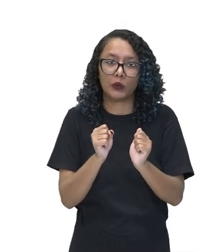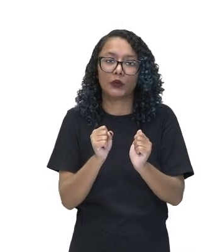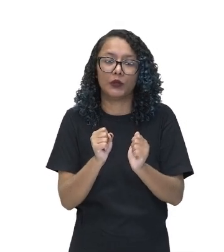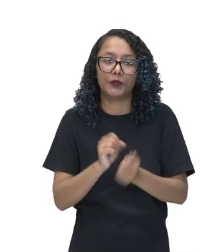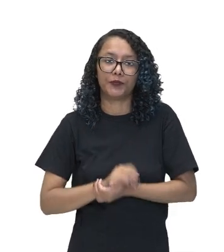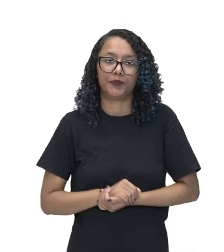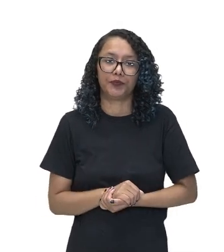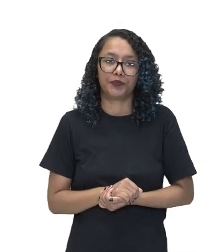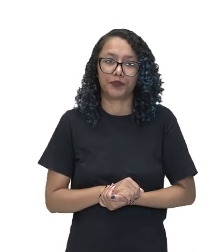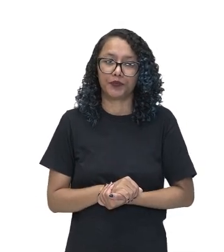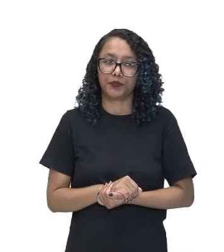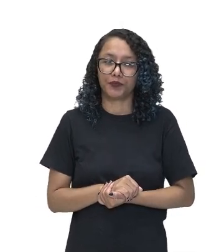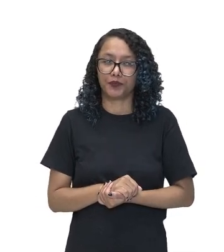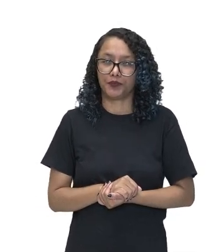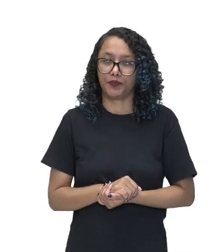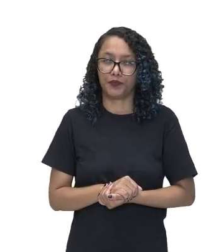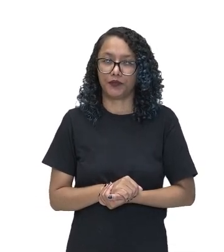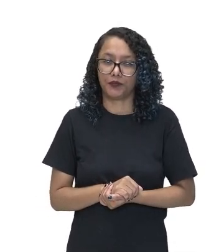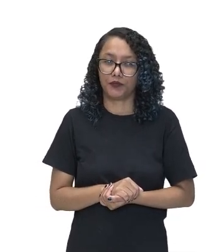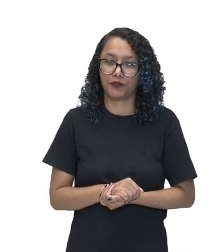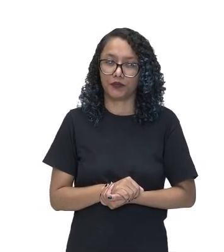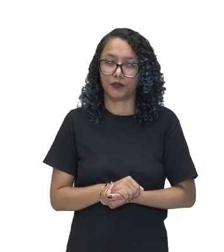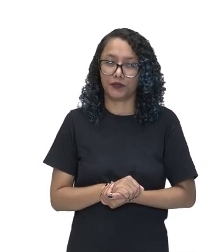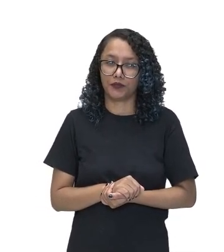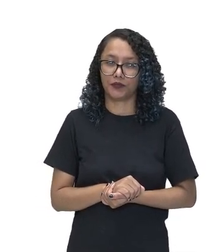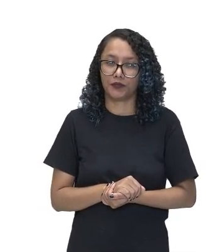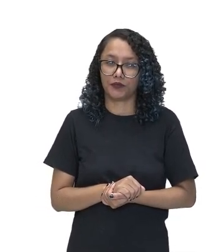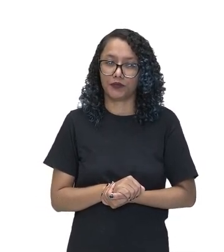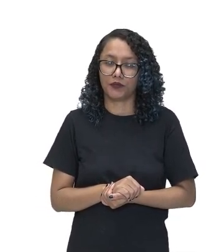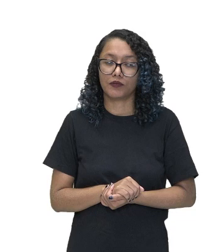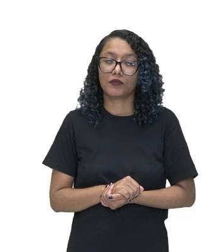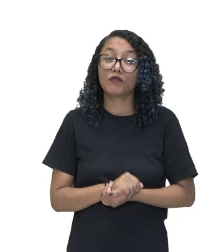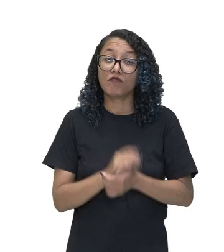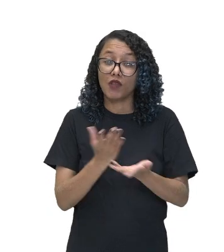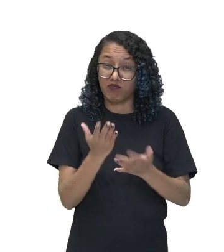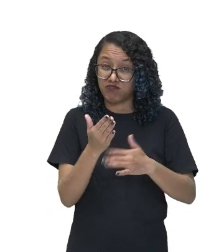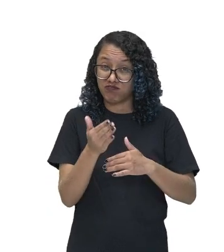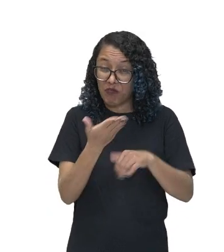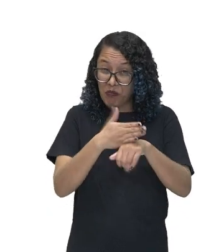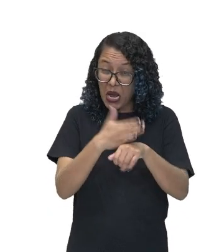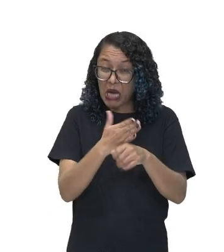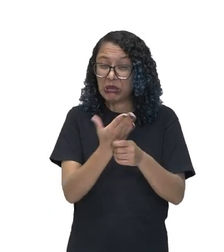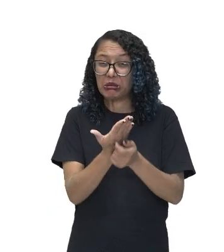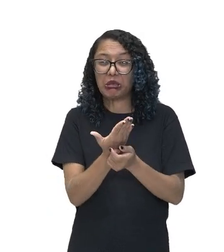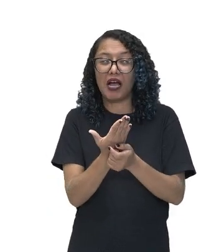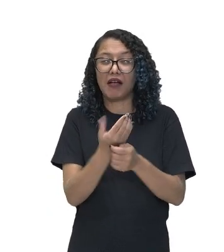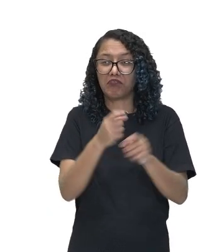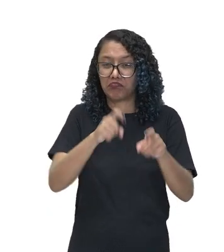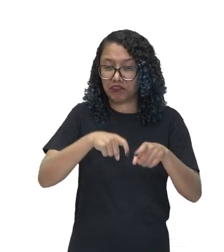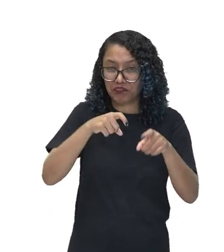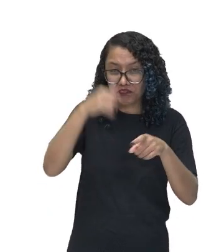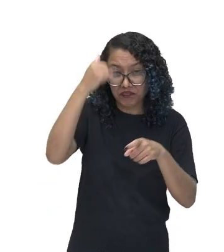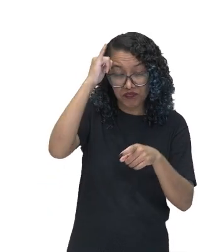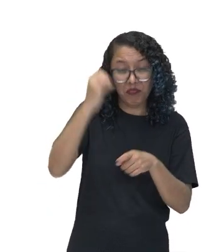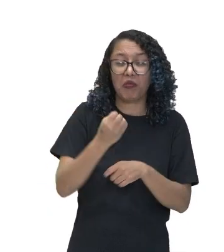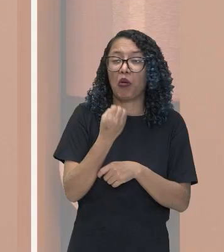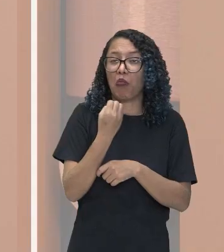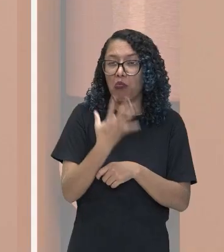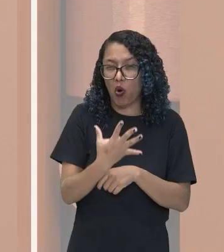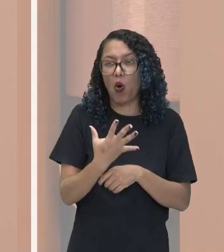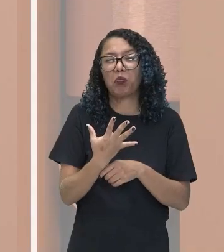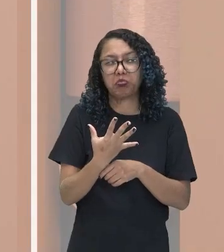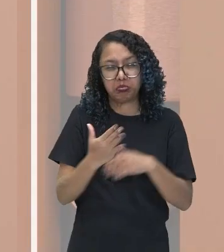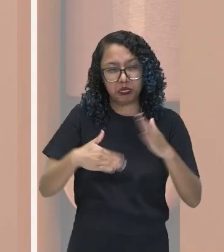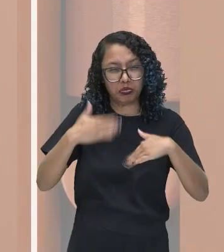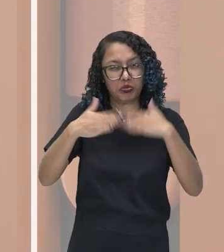o desenvolvimento da agropecuária, ele é muito forte, onde se desenvolve o